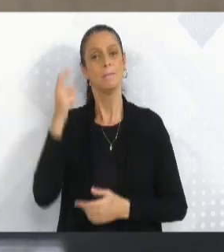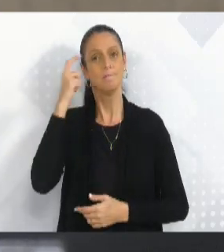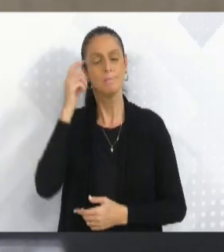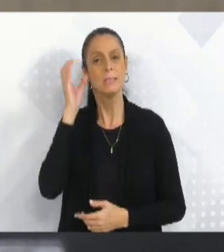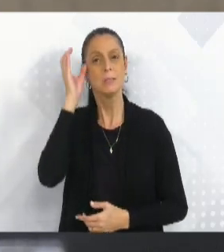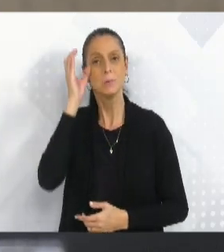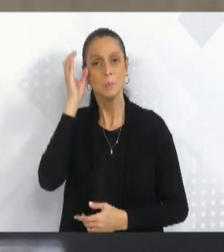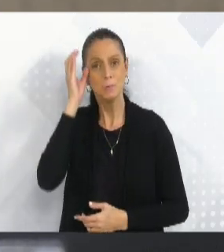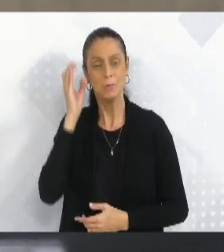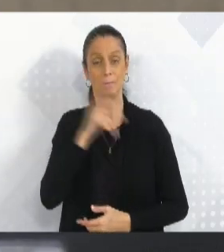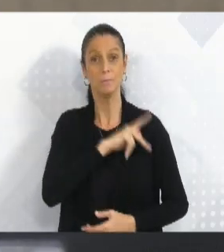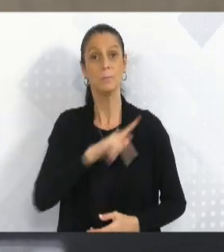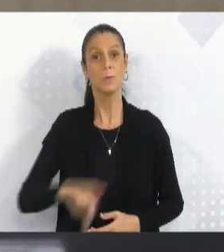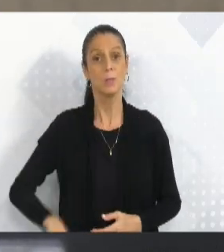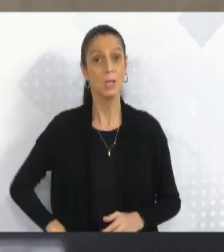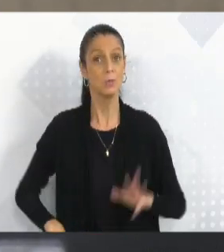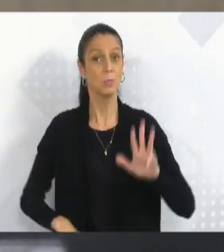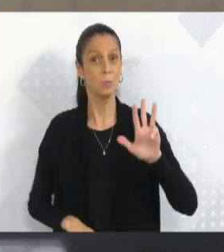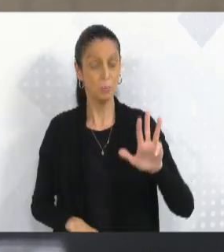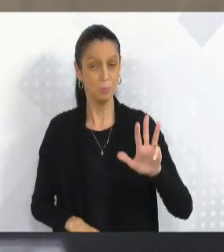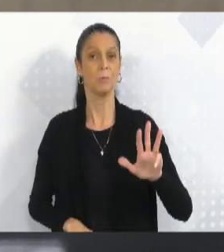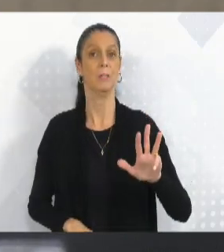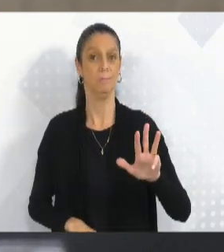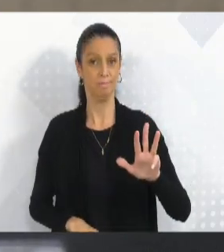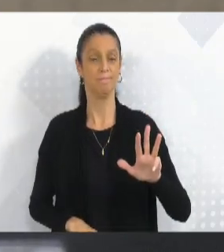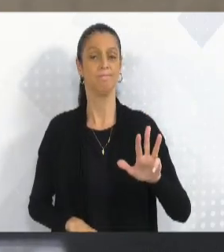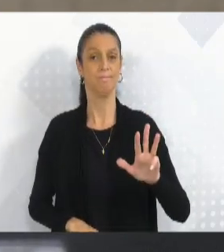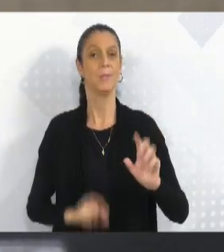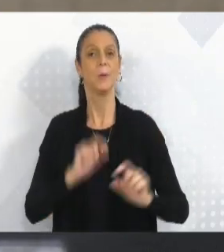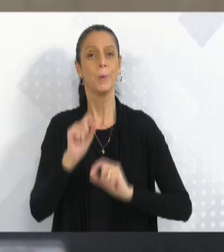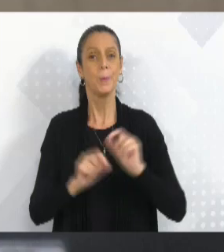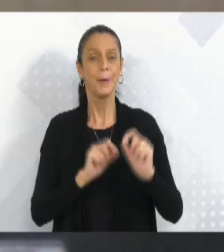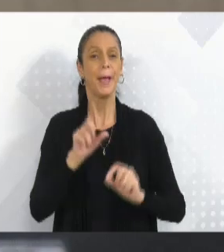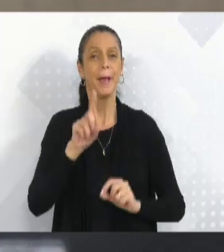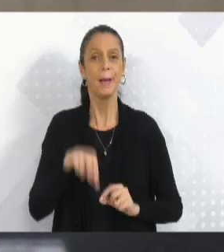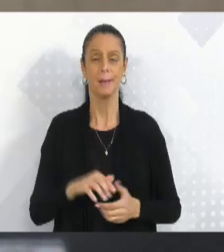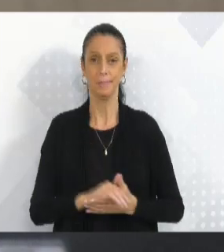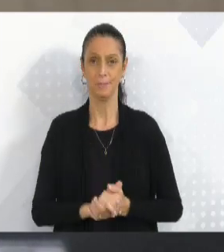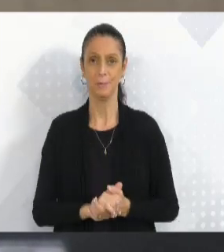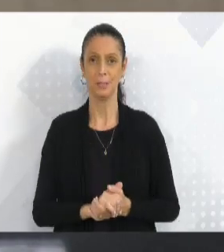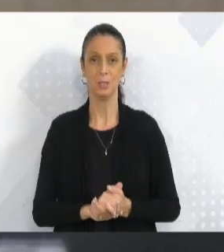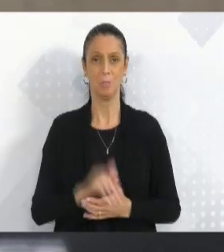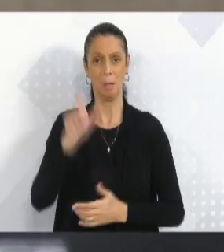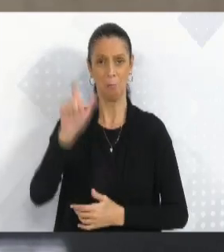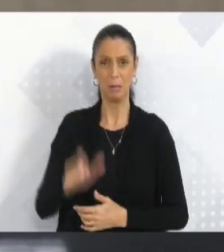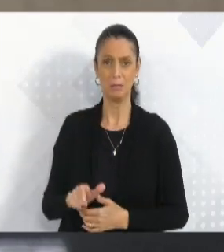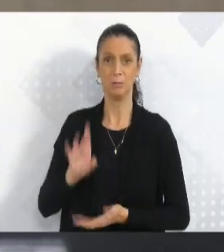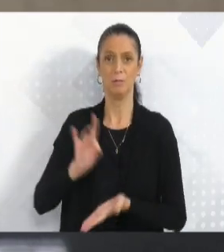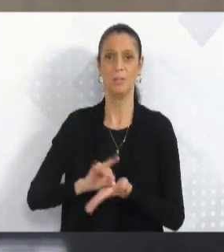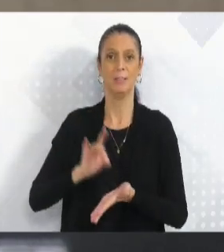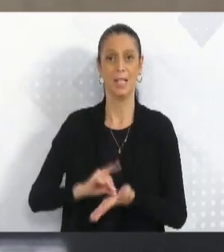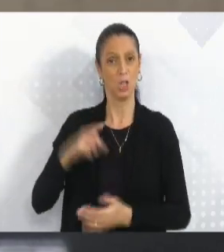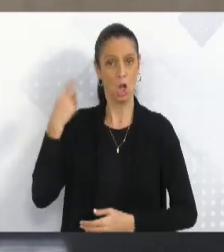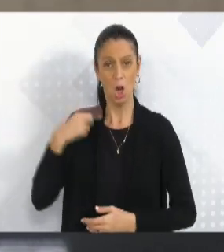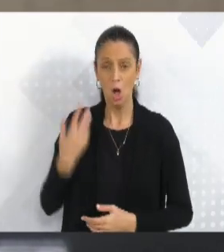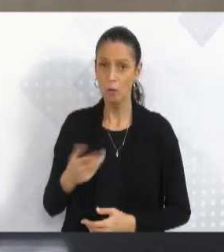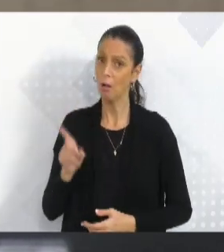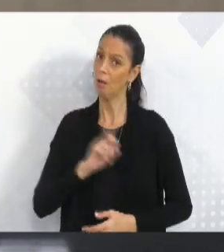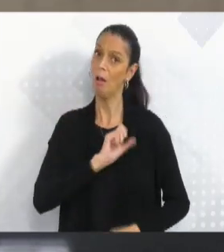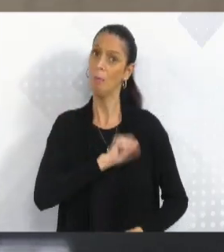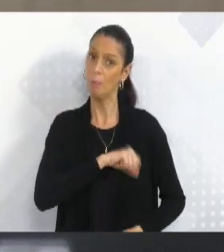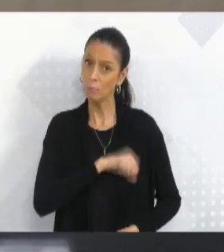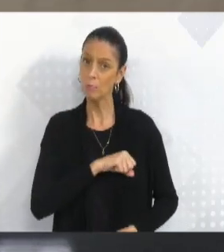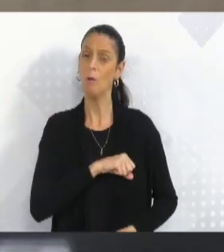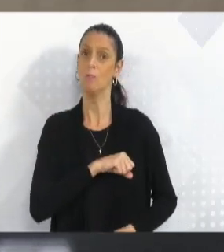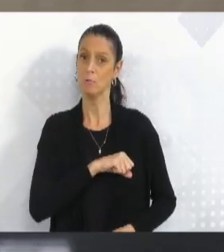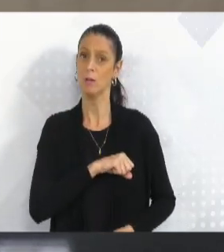o presidente Lula é muito mais do que um esquizofrênico louco a pessoa maldosa